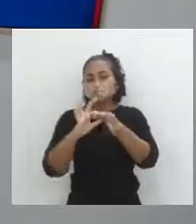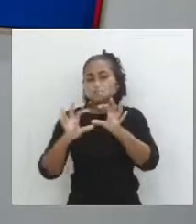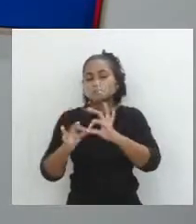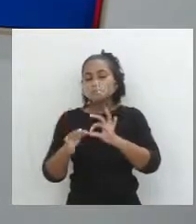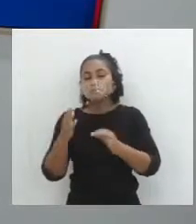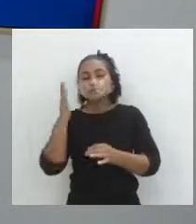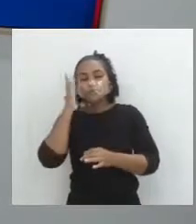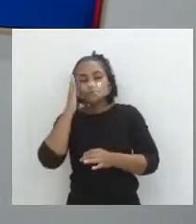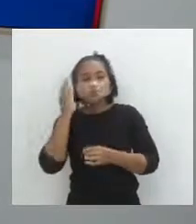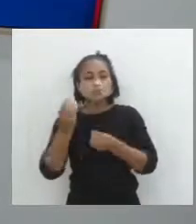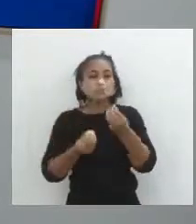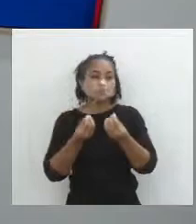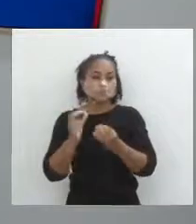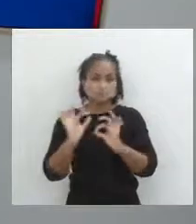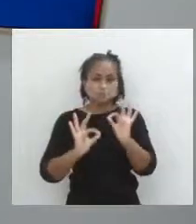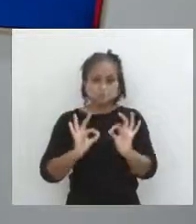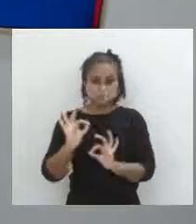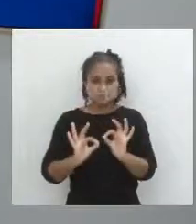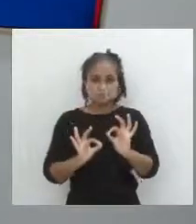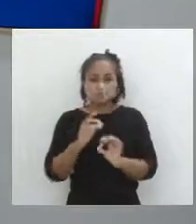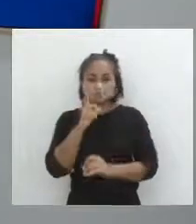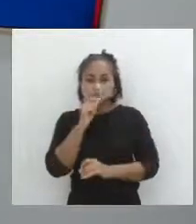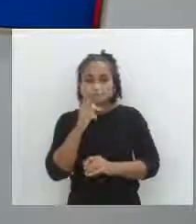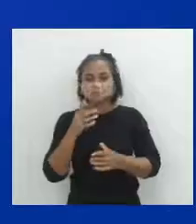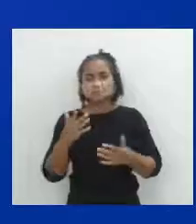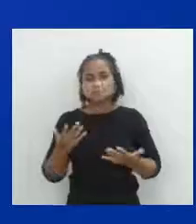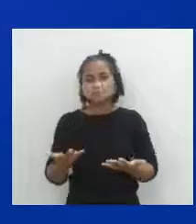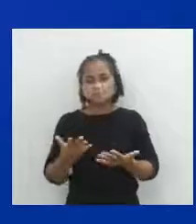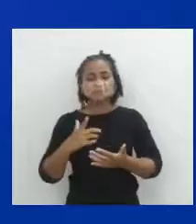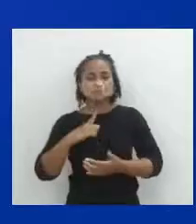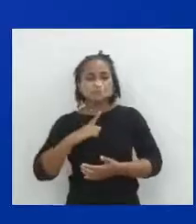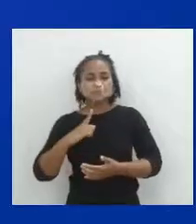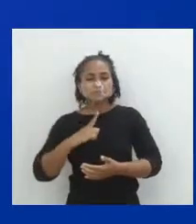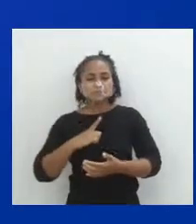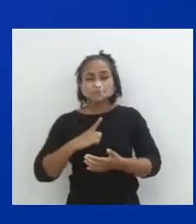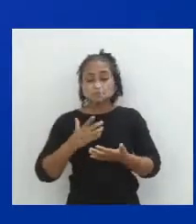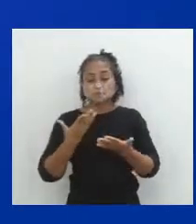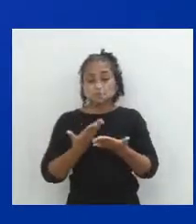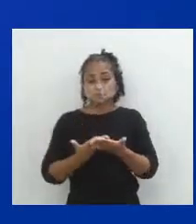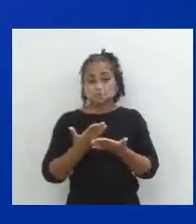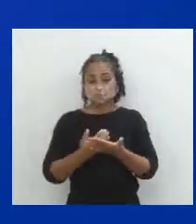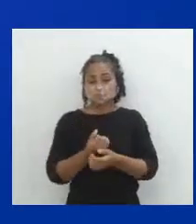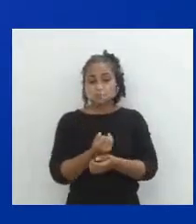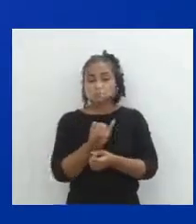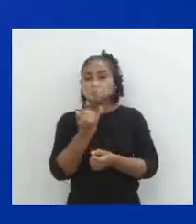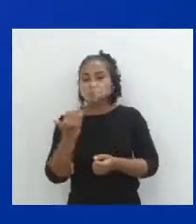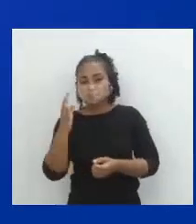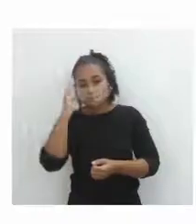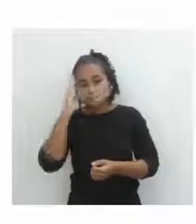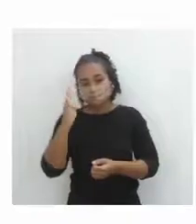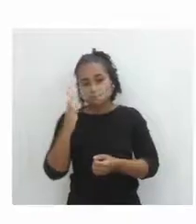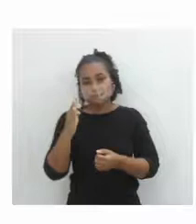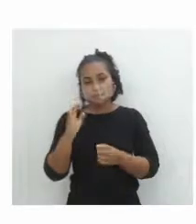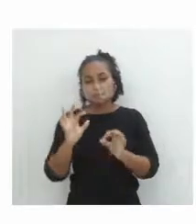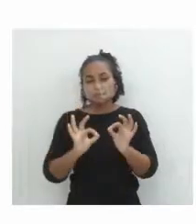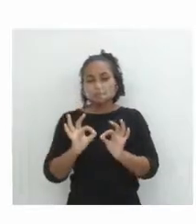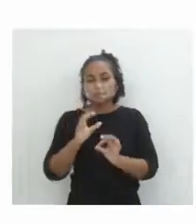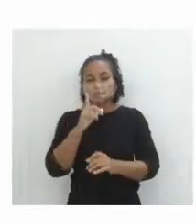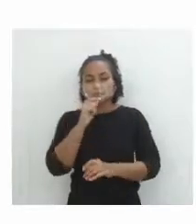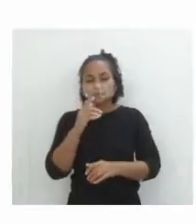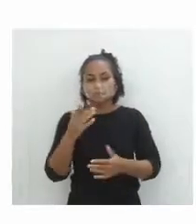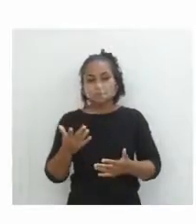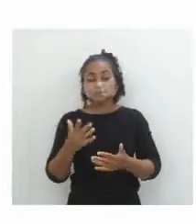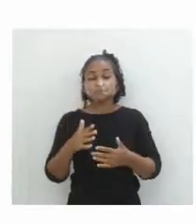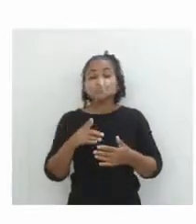sua composição química da água. Para isso, a gente vai ver agora os principais elementos que compõem a água, ok?